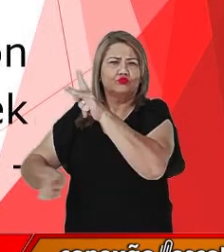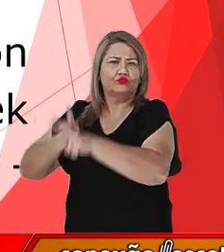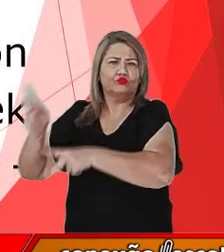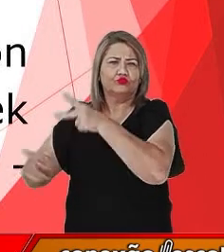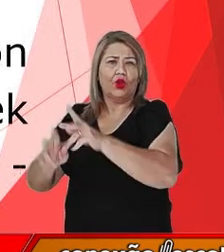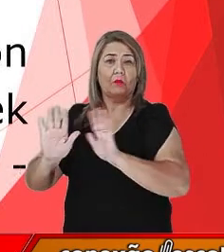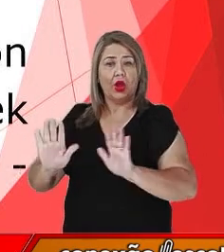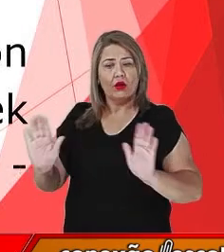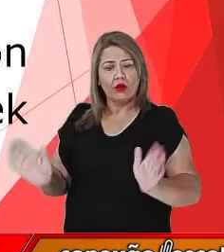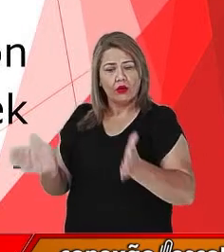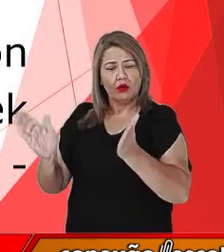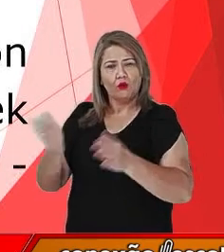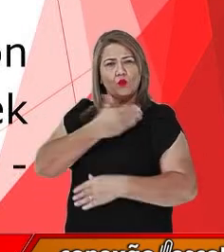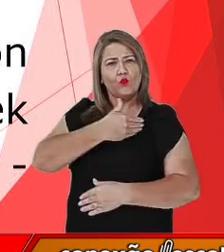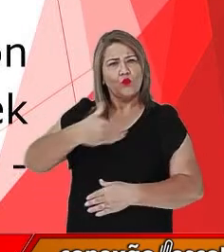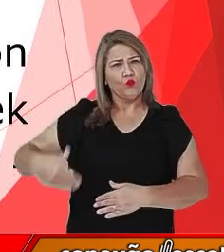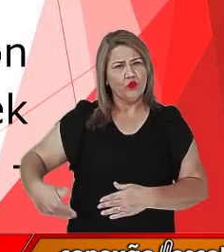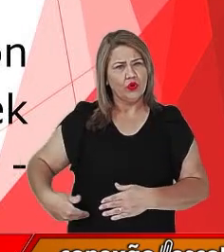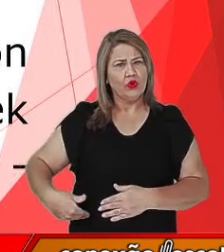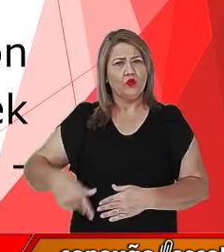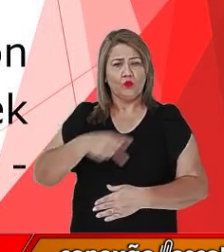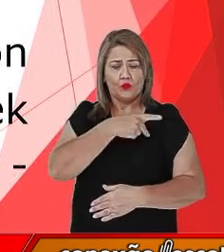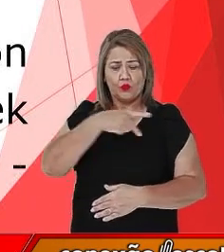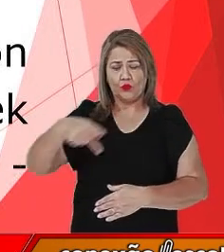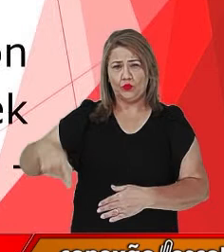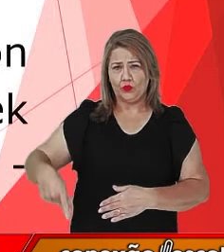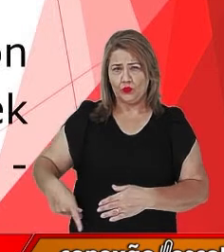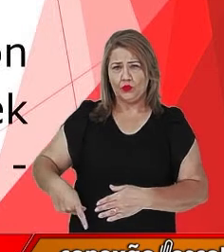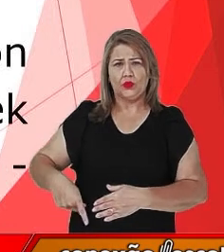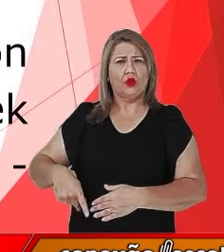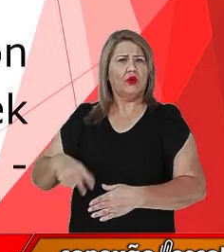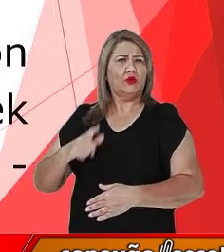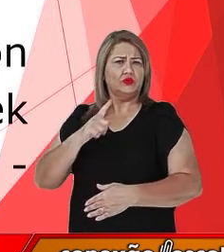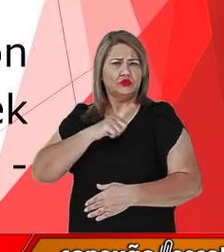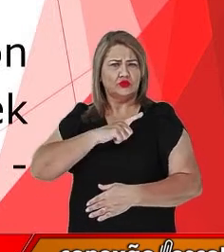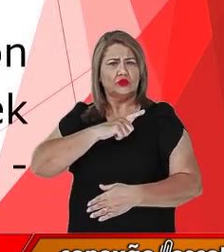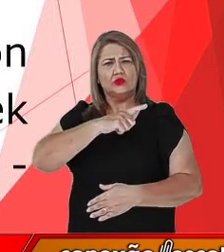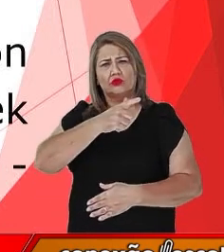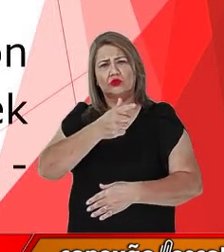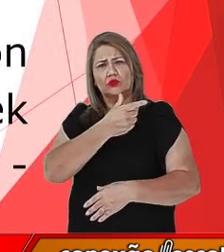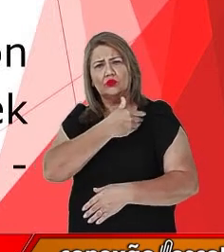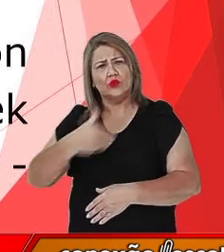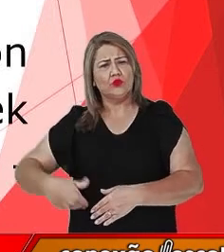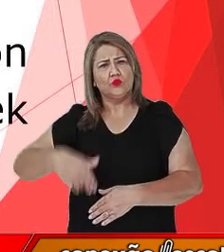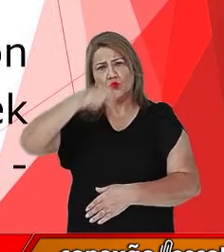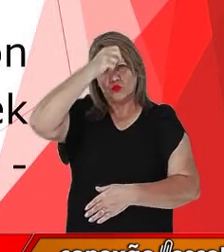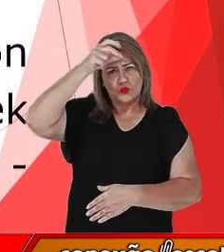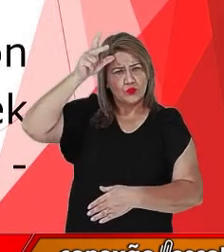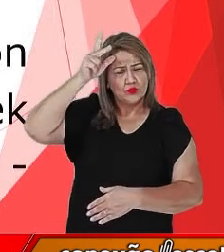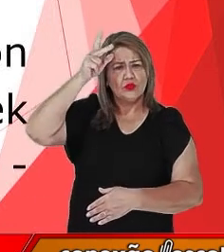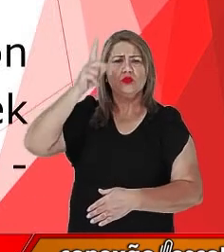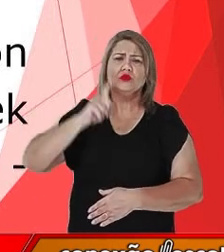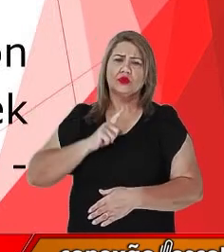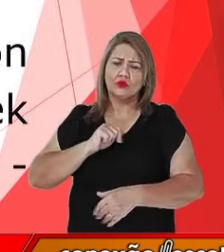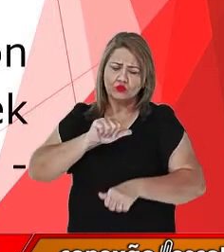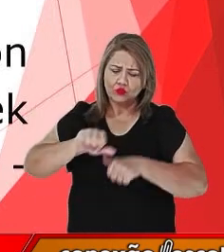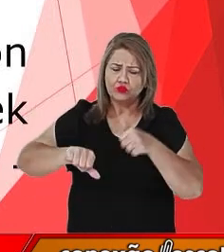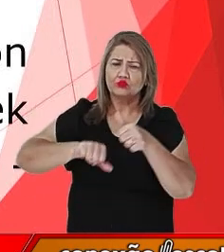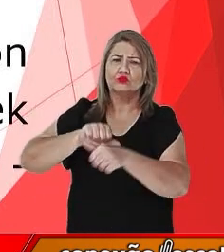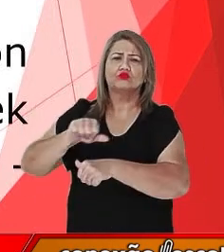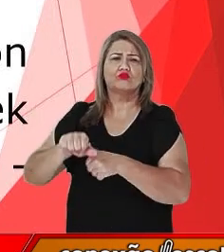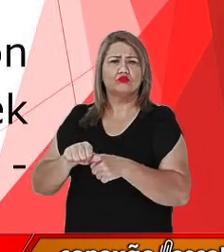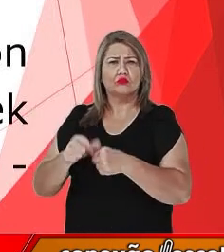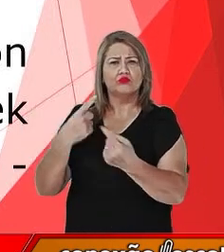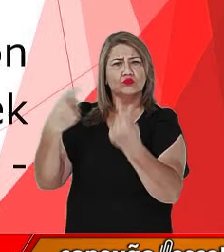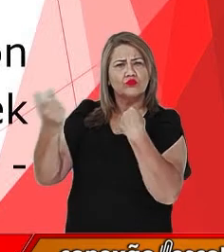incentivado pelos governos federal, estadual e municipal, o transporte rodoviário passa